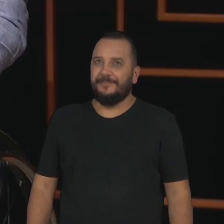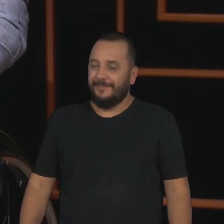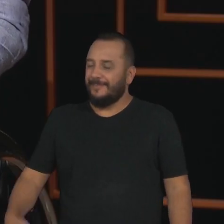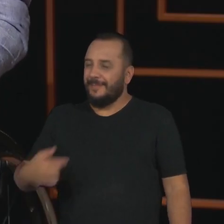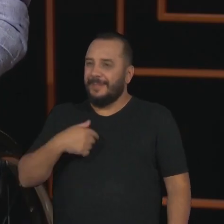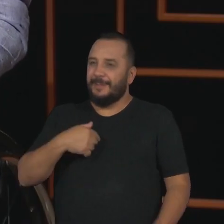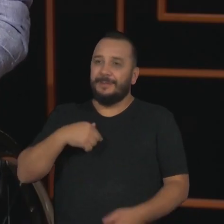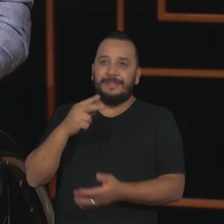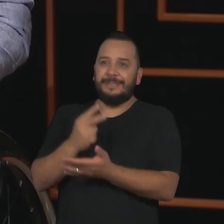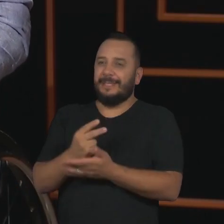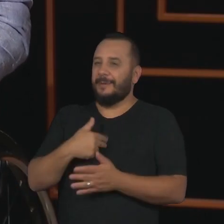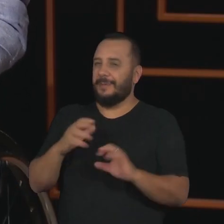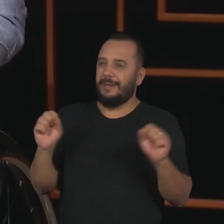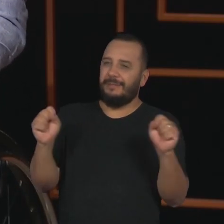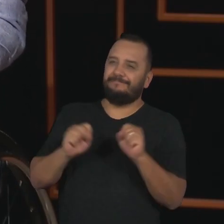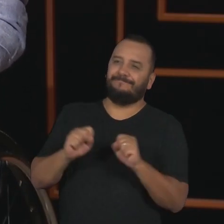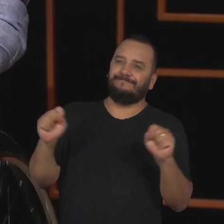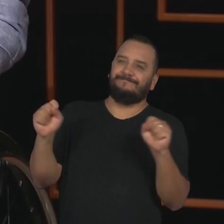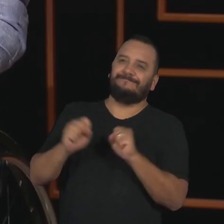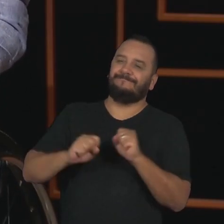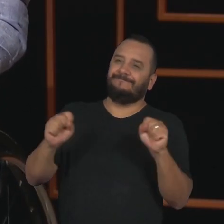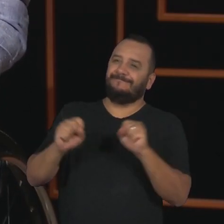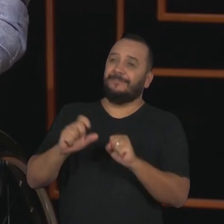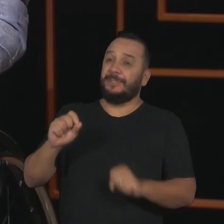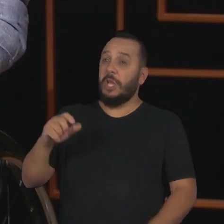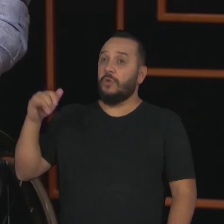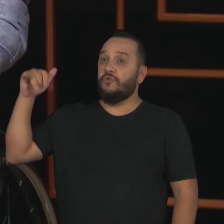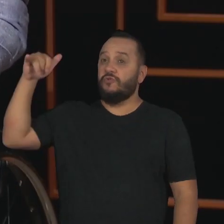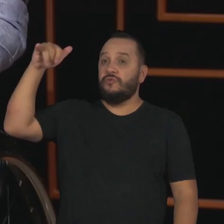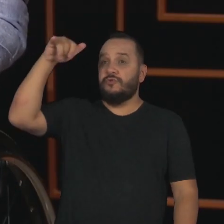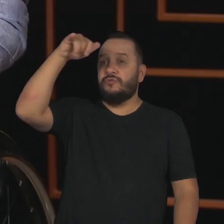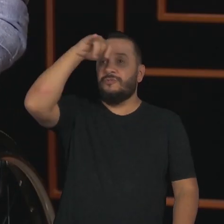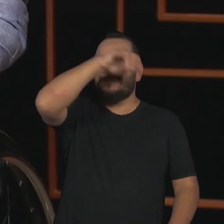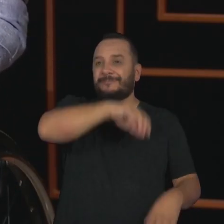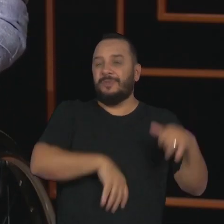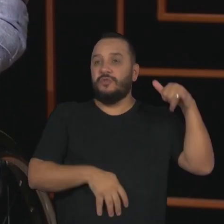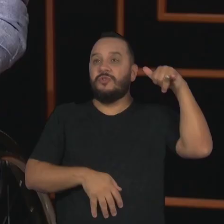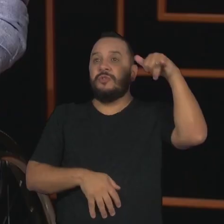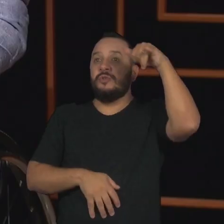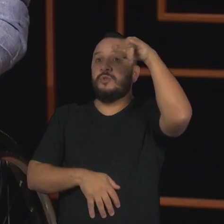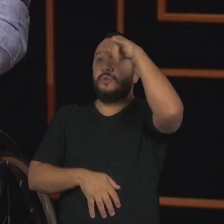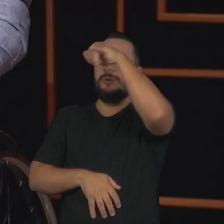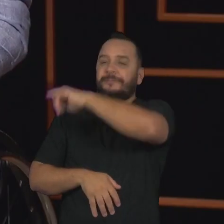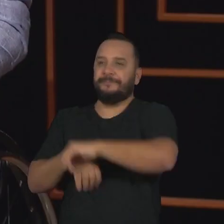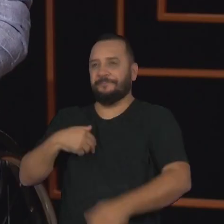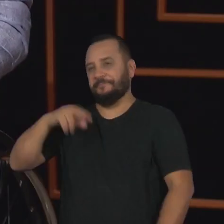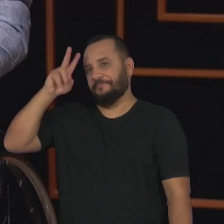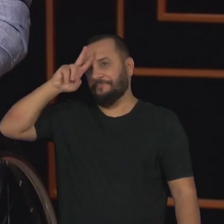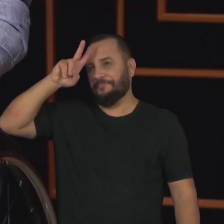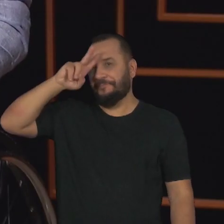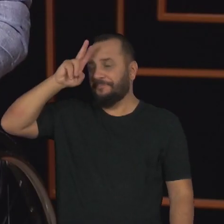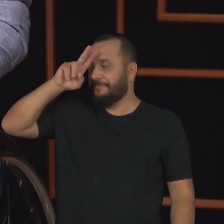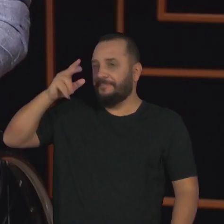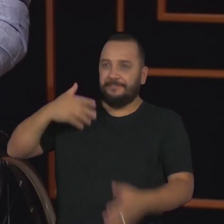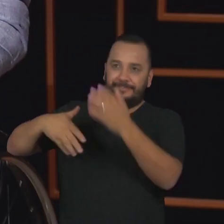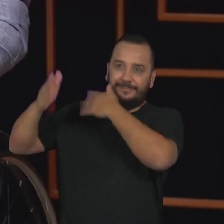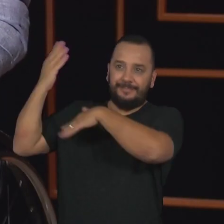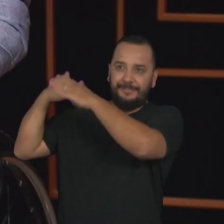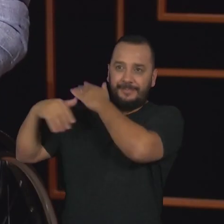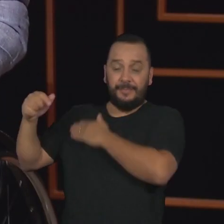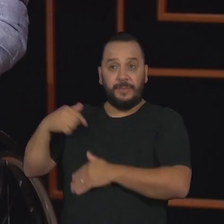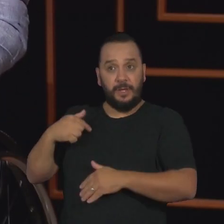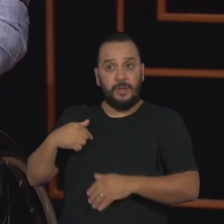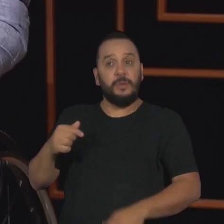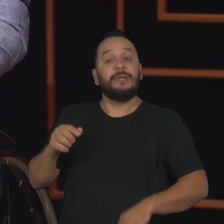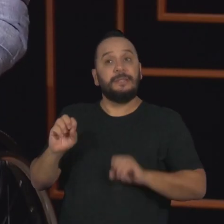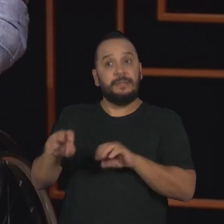eu sempre fui muito fissurado com a questão do voo. Eu lembro que uma vez, quando eu dava aula na